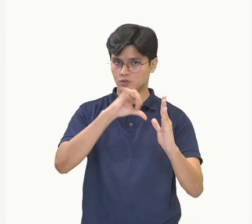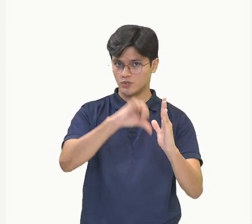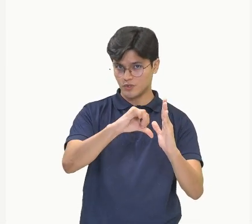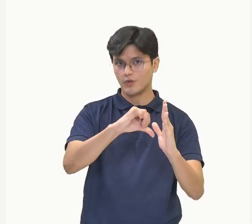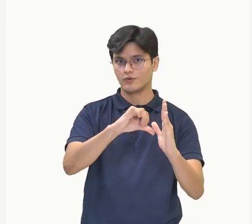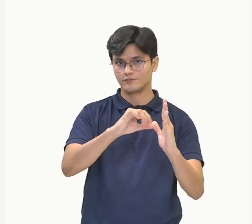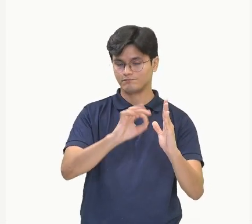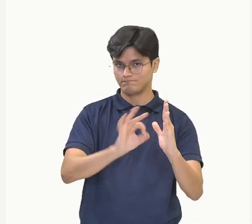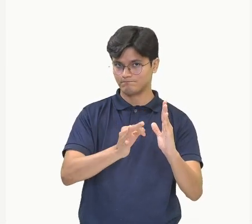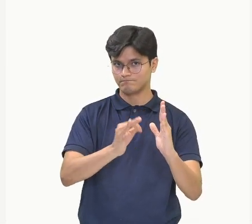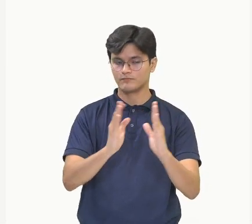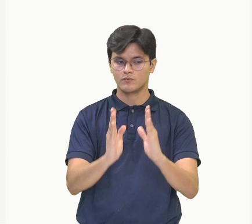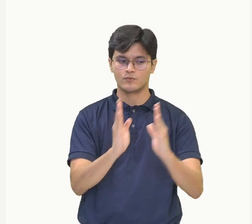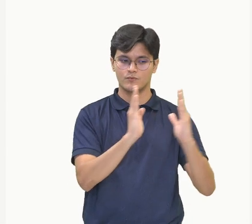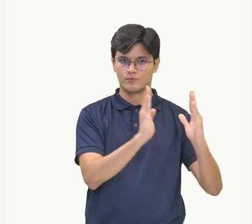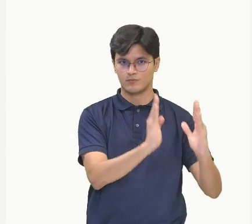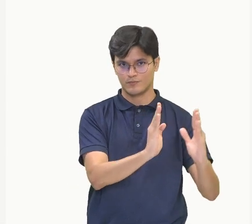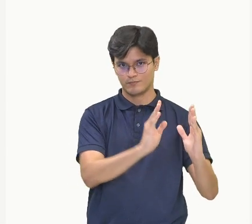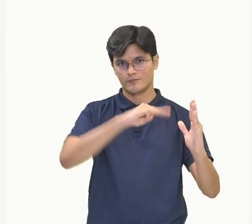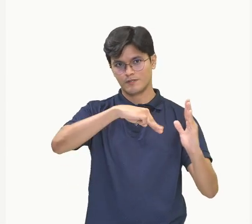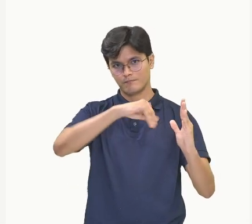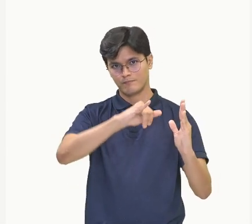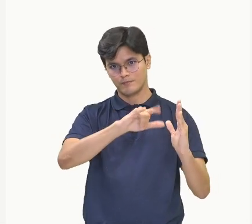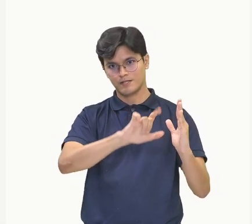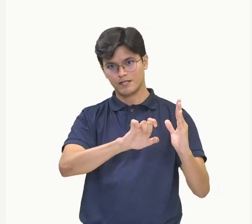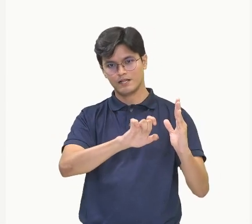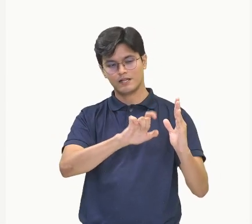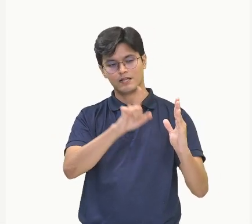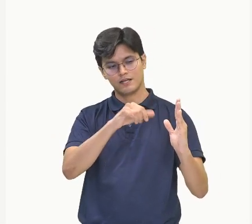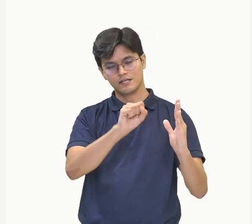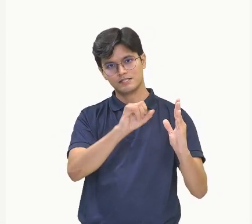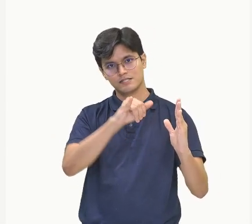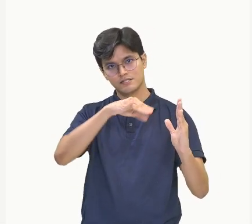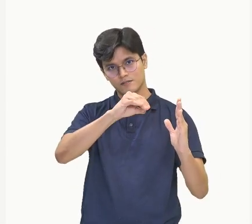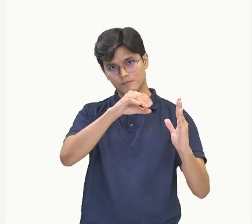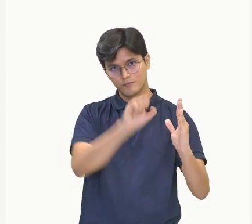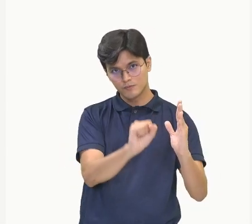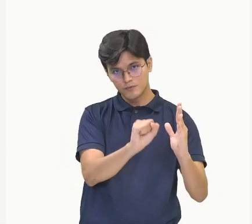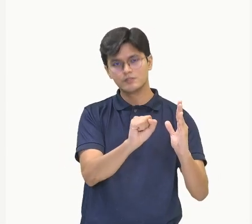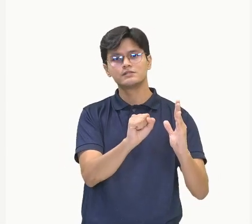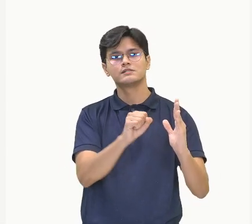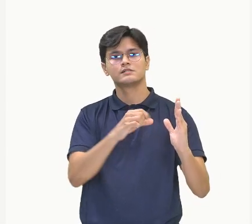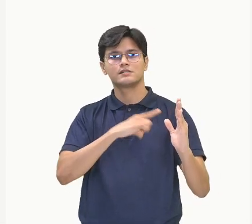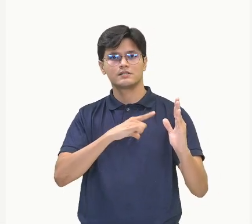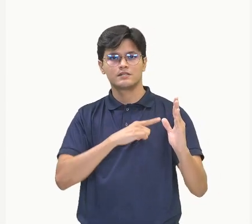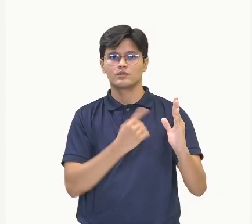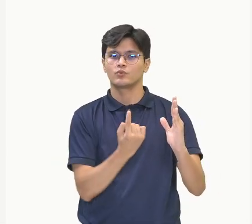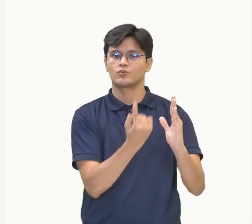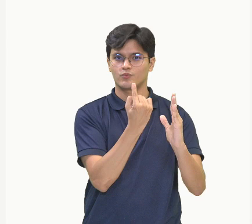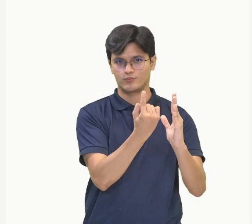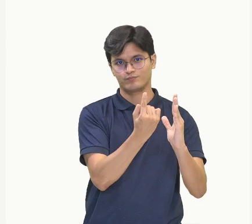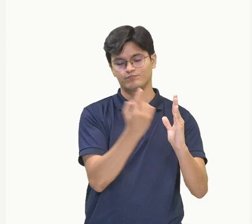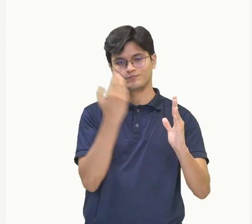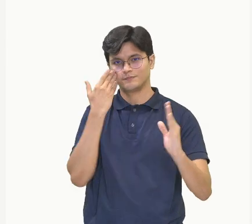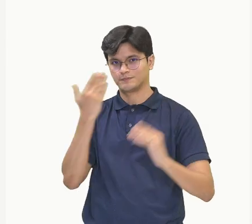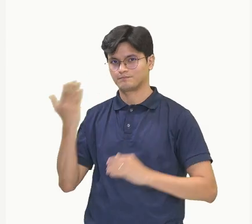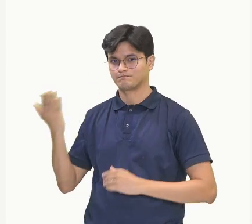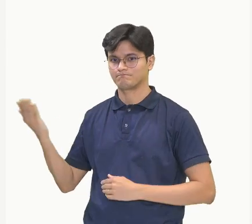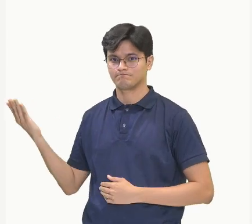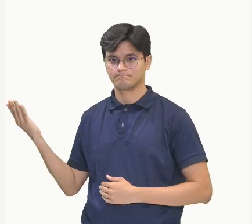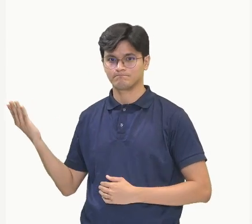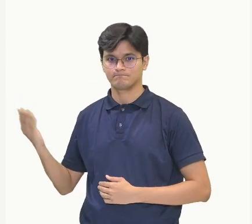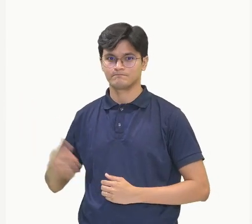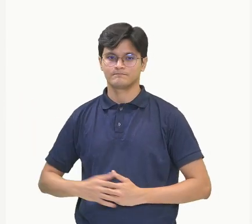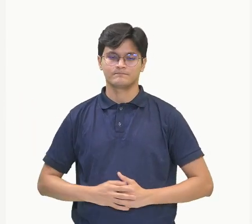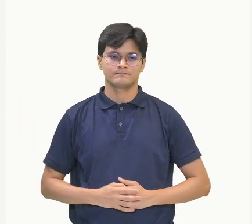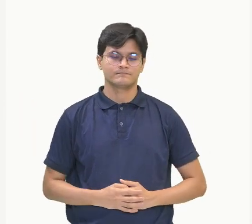E na casa dos milésimos, eu tenho 1 milésimos. Né? Então, aqui eu